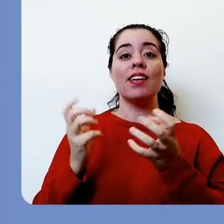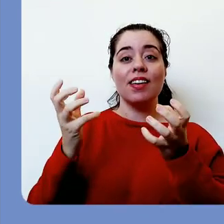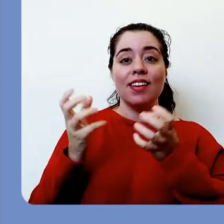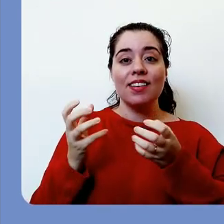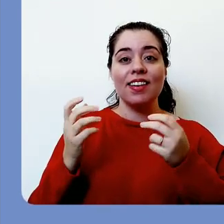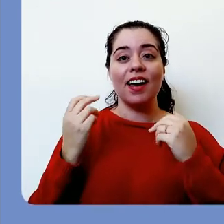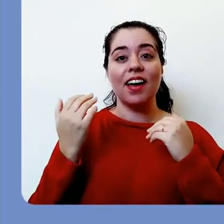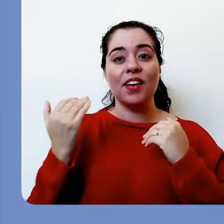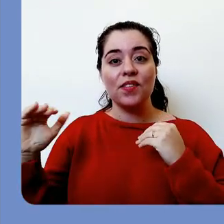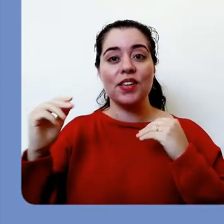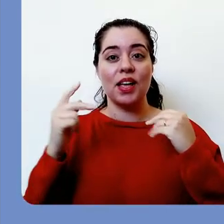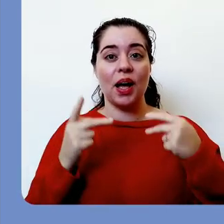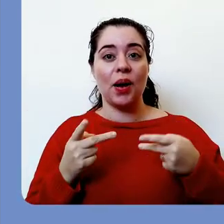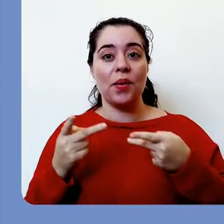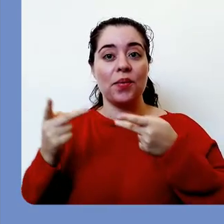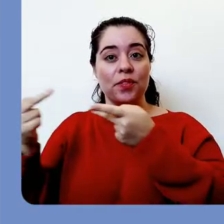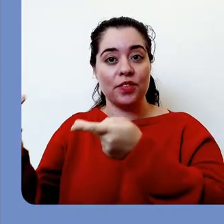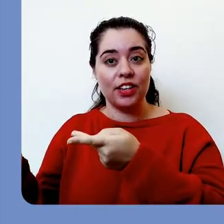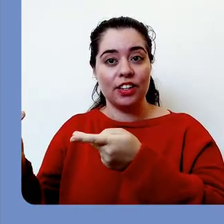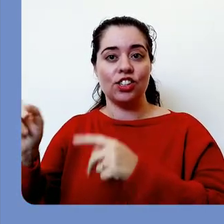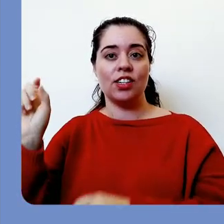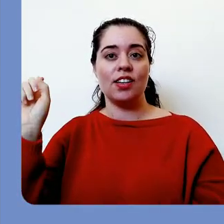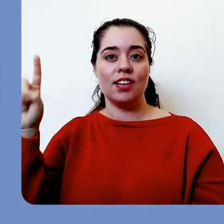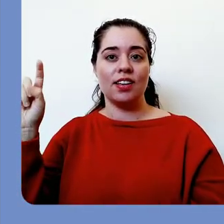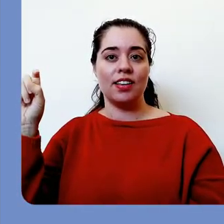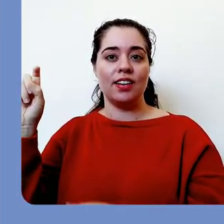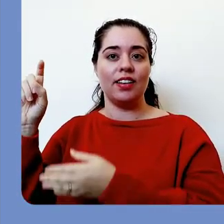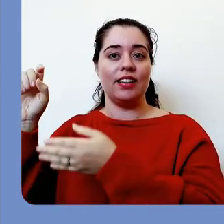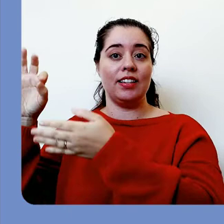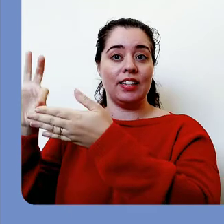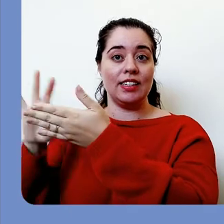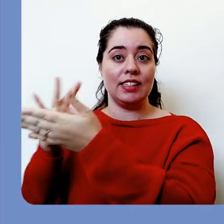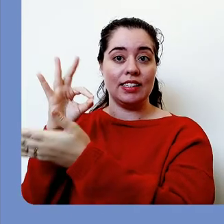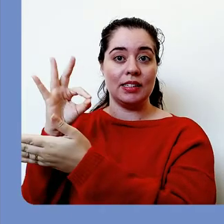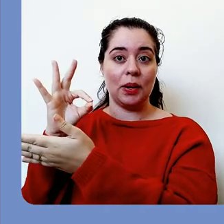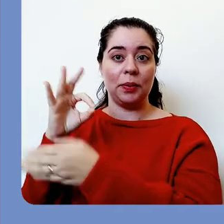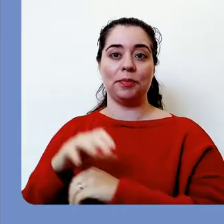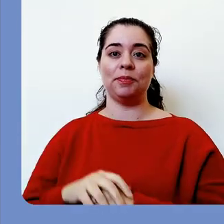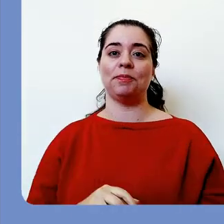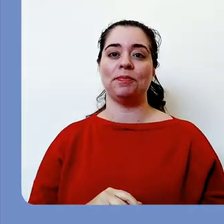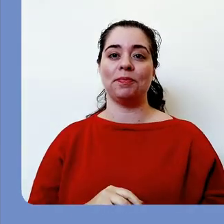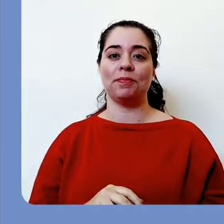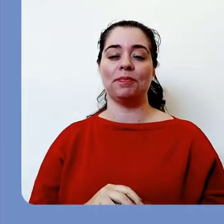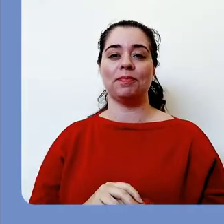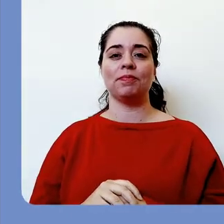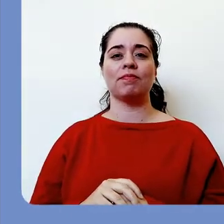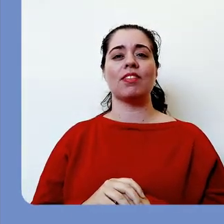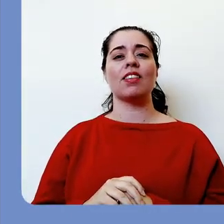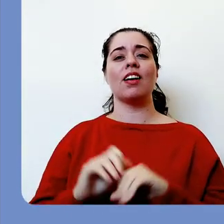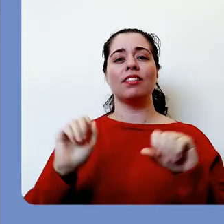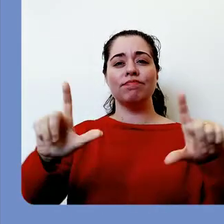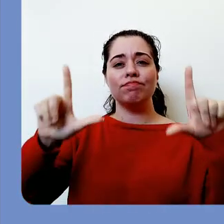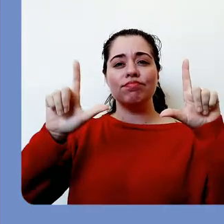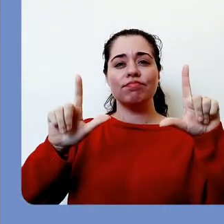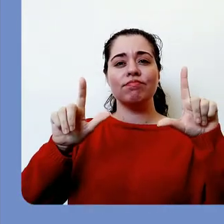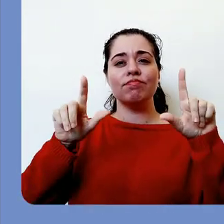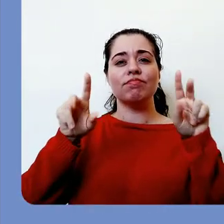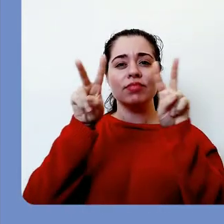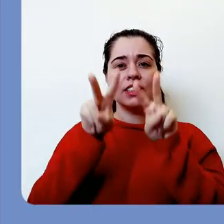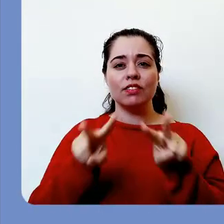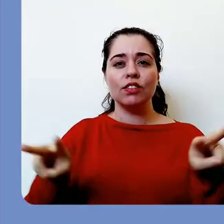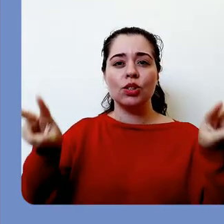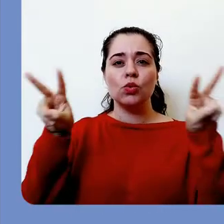e em seguida no modelo de certificado que você deseja habilitar a emissão venha em visualizar